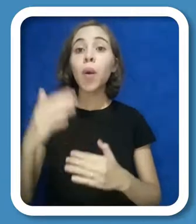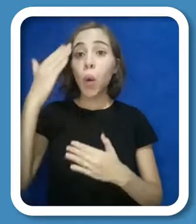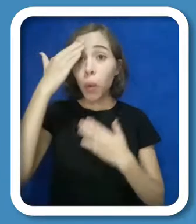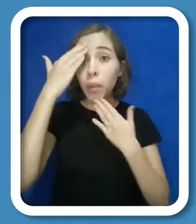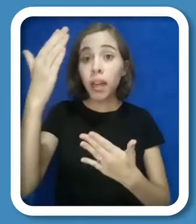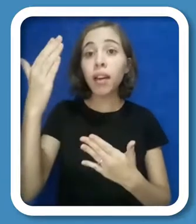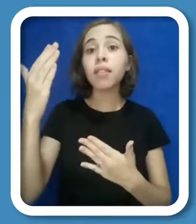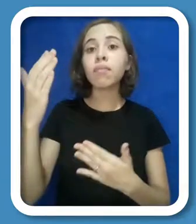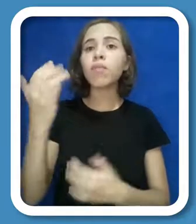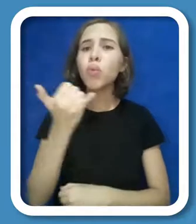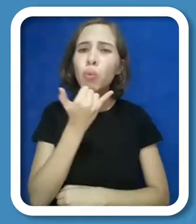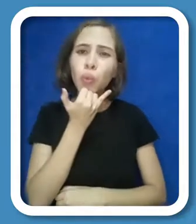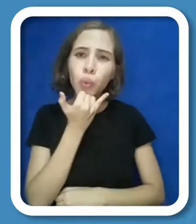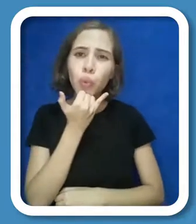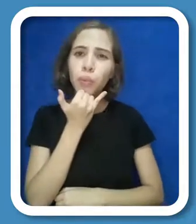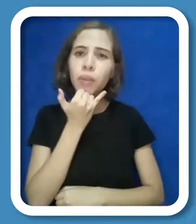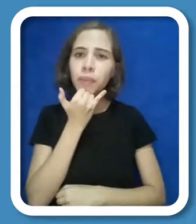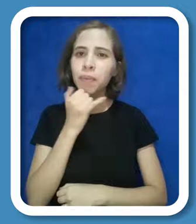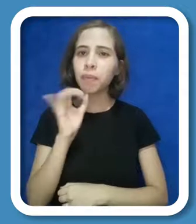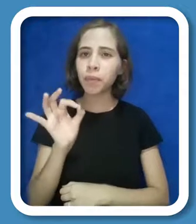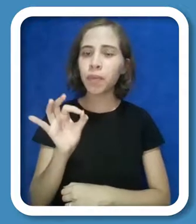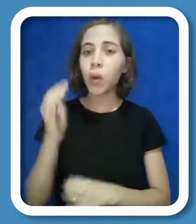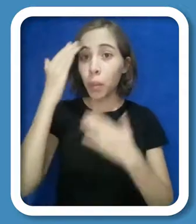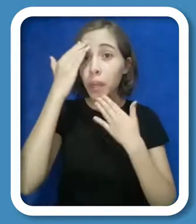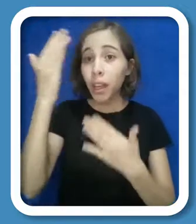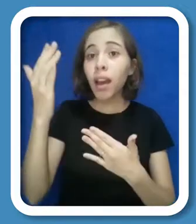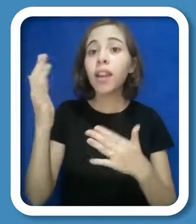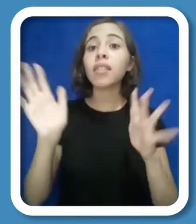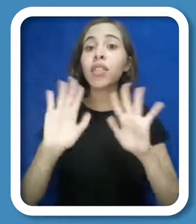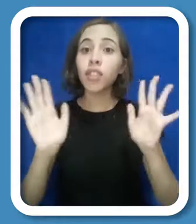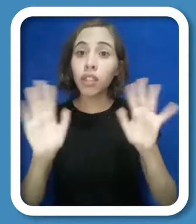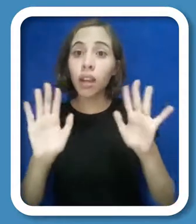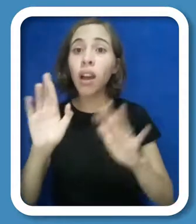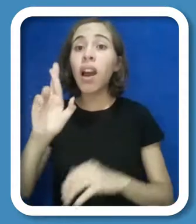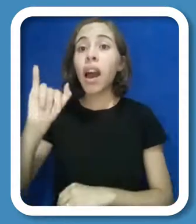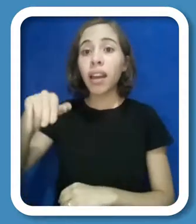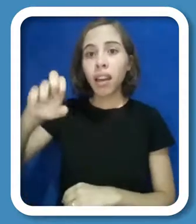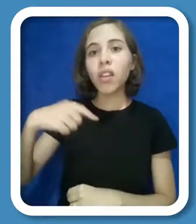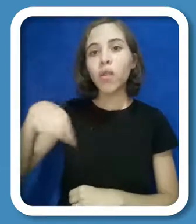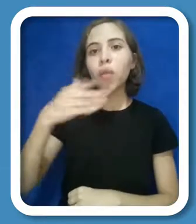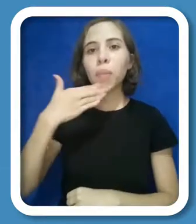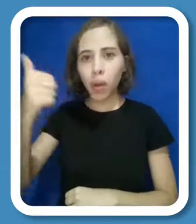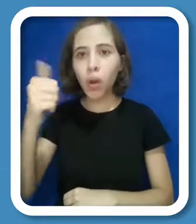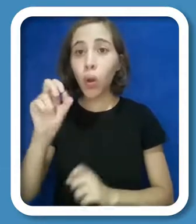Obrigada, gente. Desculpa, tá bom? Obrigada. Tchau. Rayane, eu vou tentar